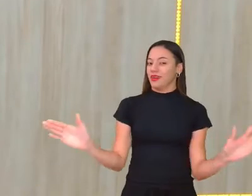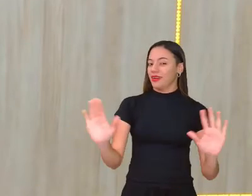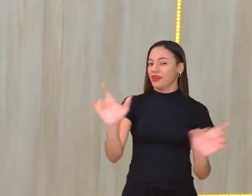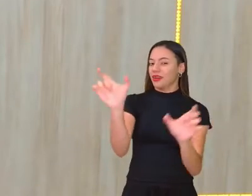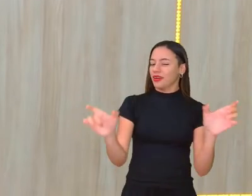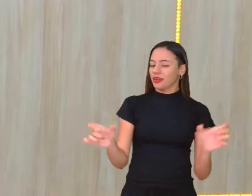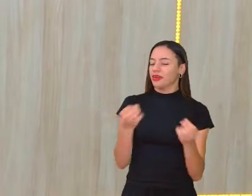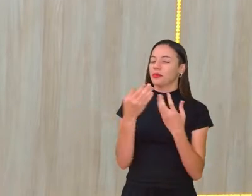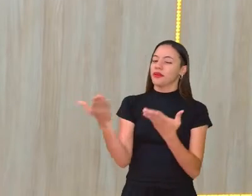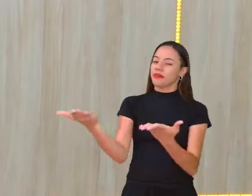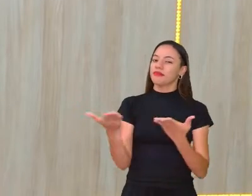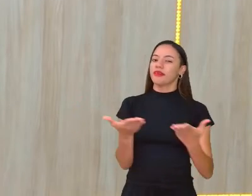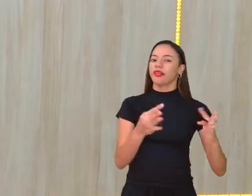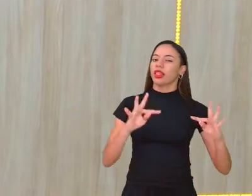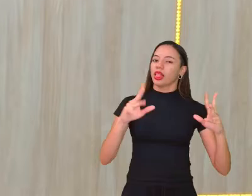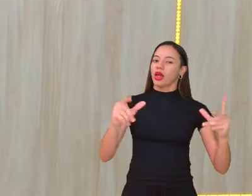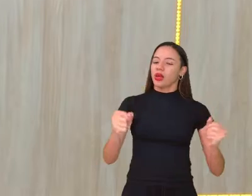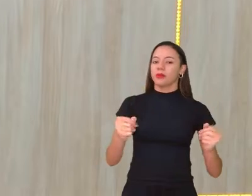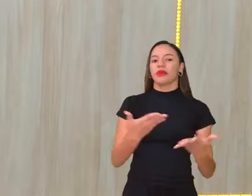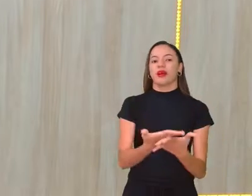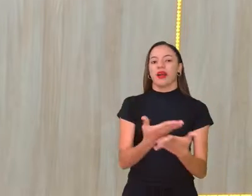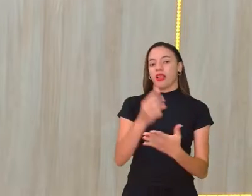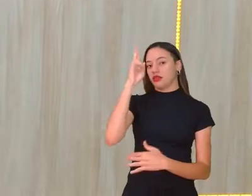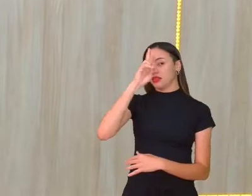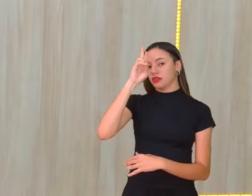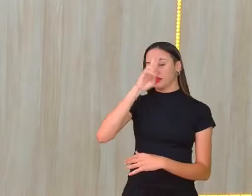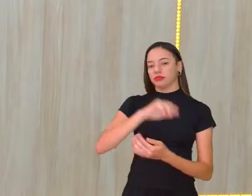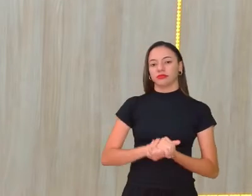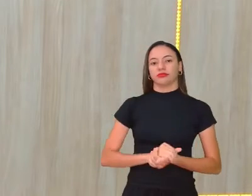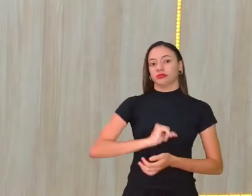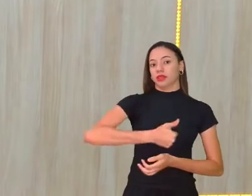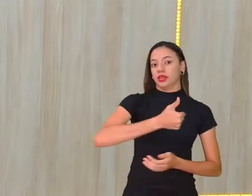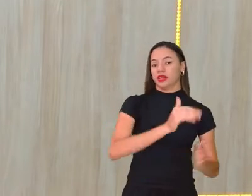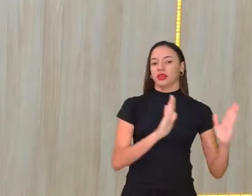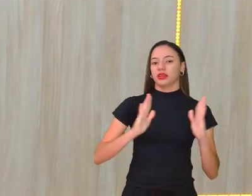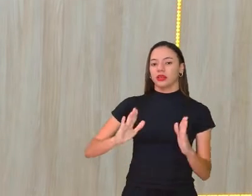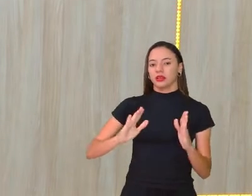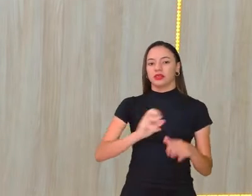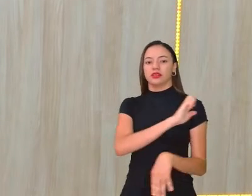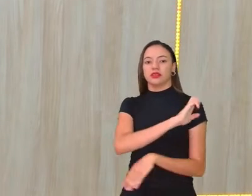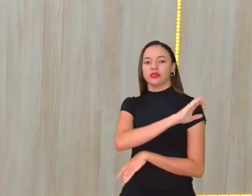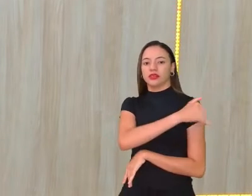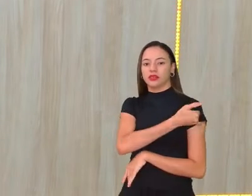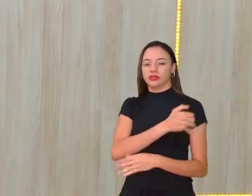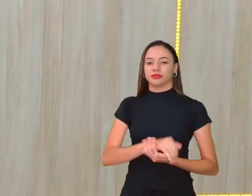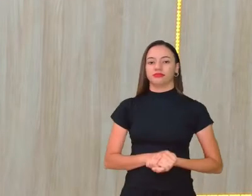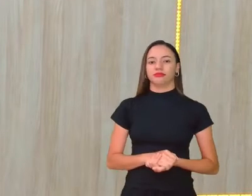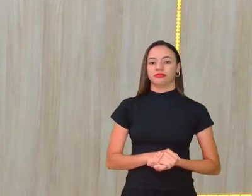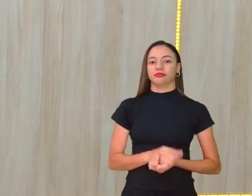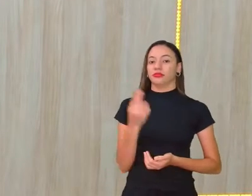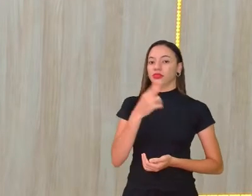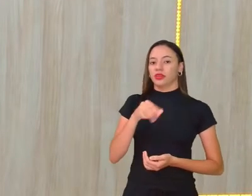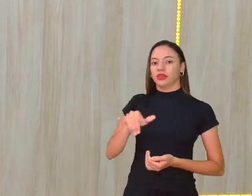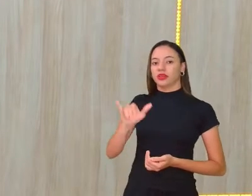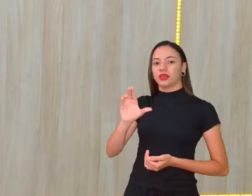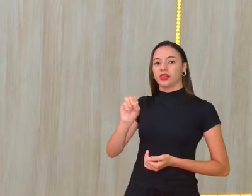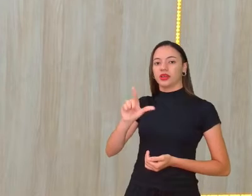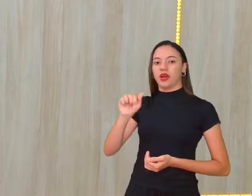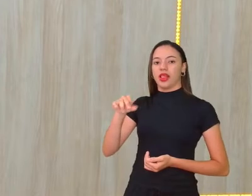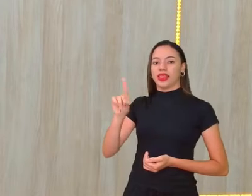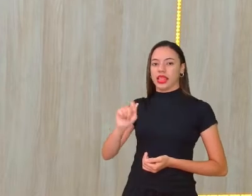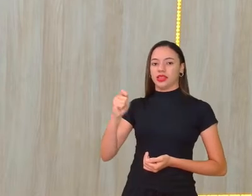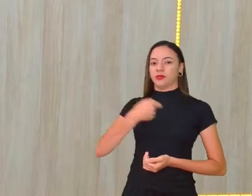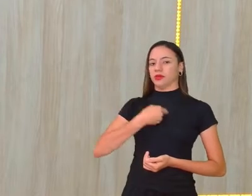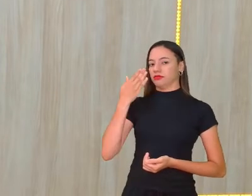Oi, gente, bem-vindos, bem-vindas à nossa aula de História da primeira fase da educação de jovens e adultos. Meu nome é Yolanda, esse